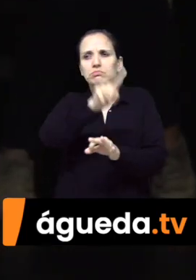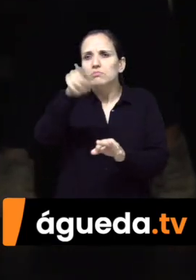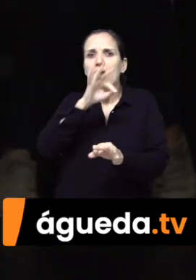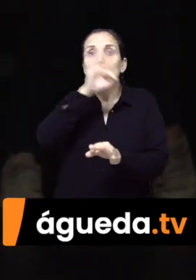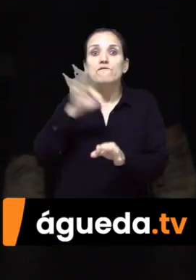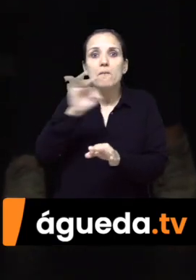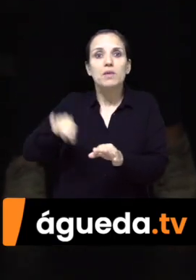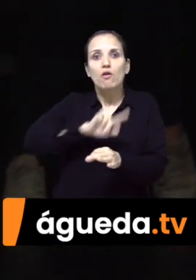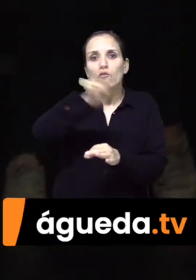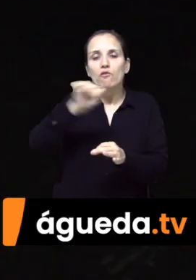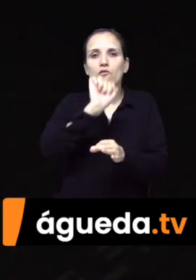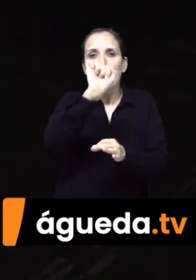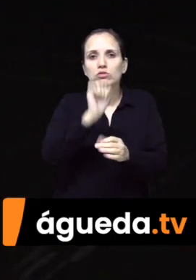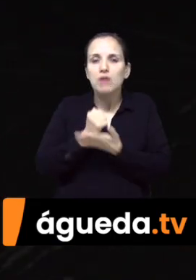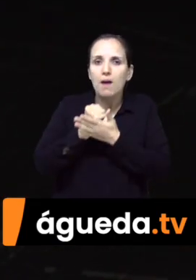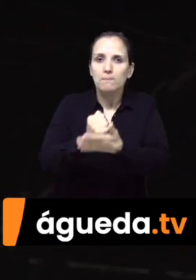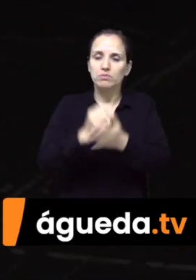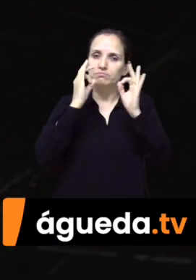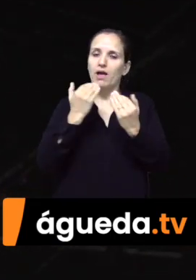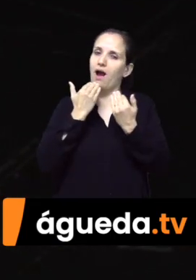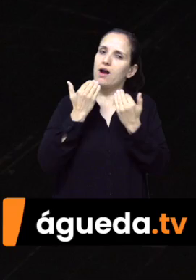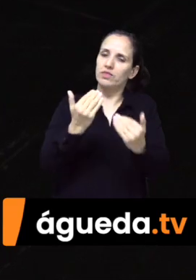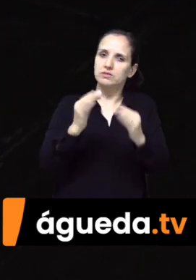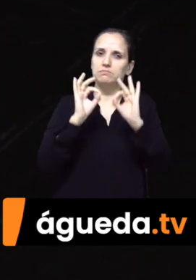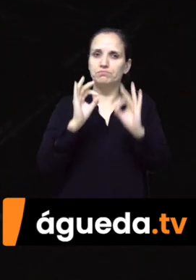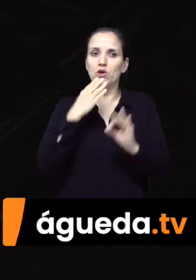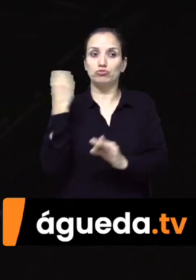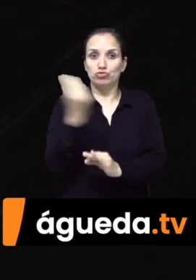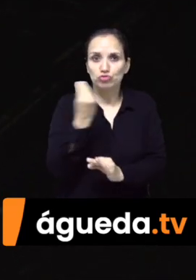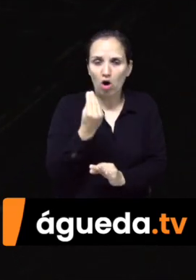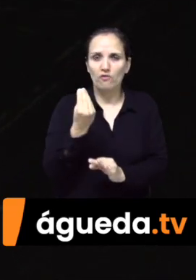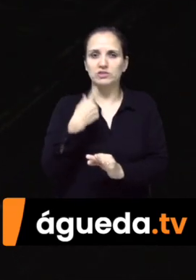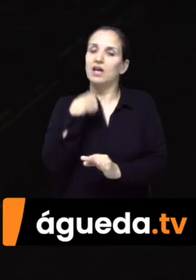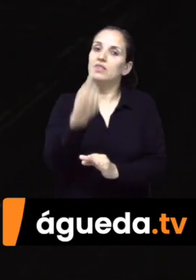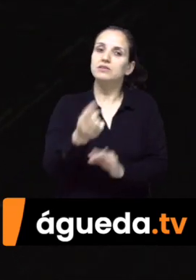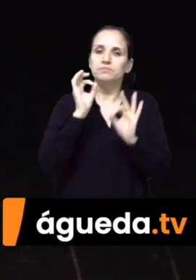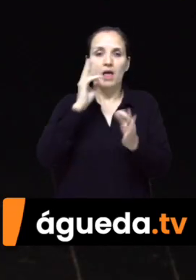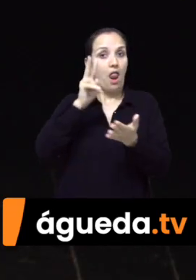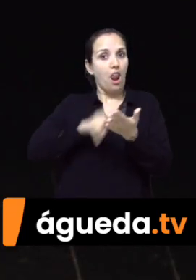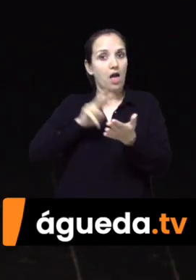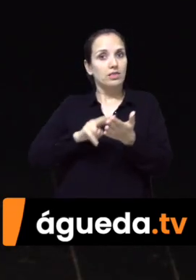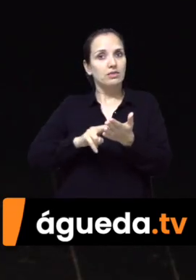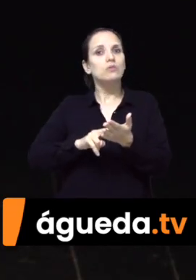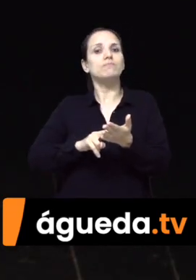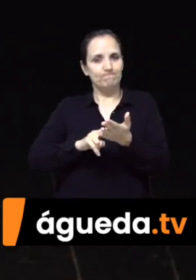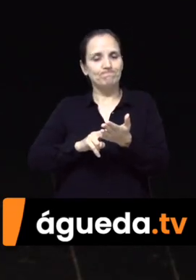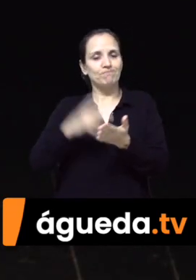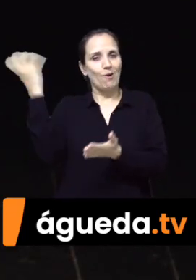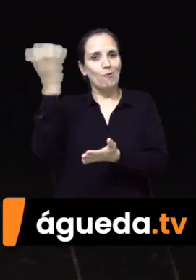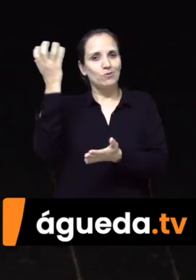esqueçam, jovens, continuem neste caminho que vocês vão fazer a diferença no futuro. Muito obrigado. Obrigado a todos.